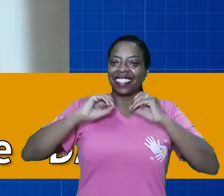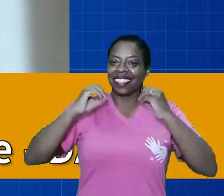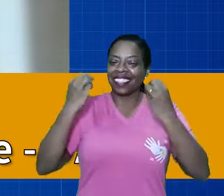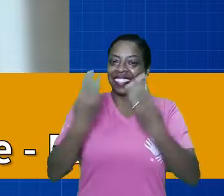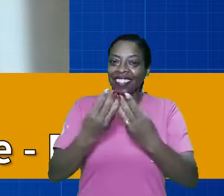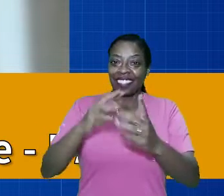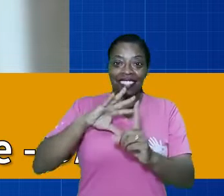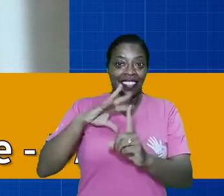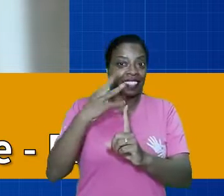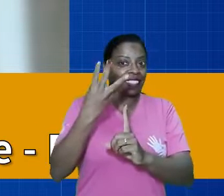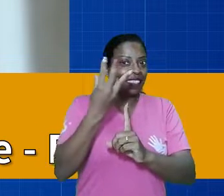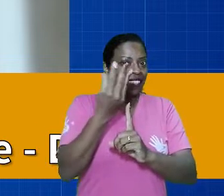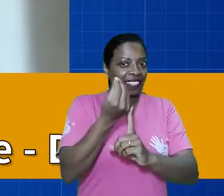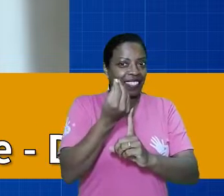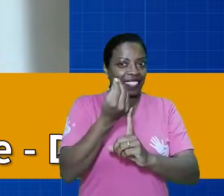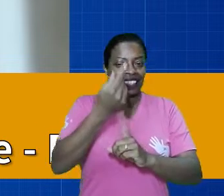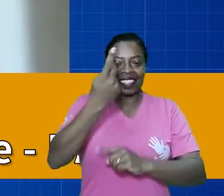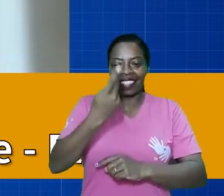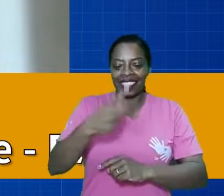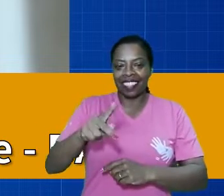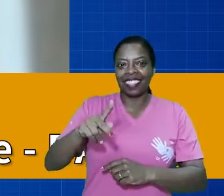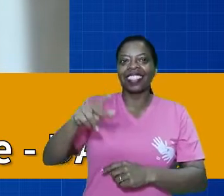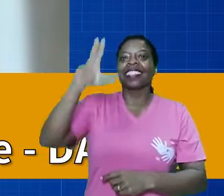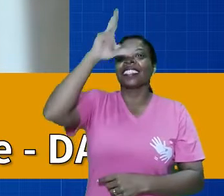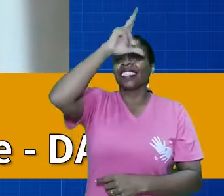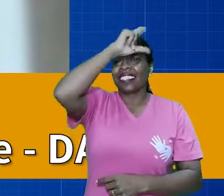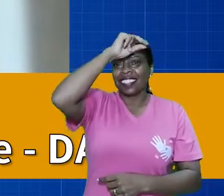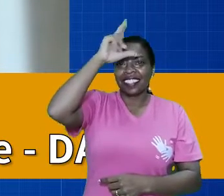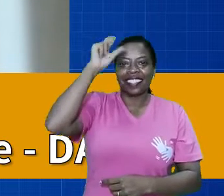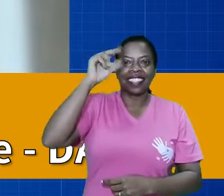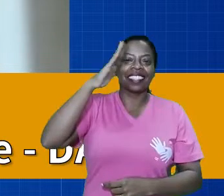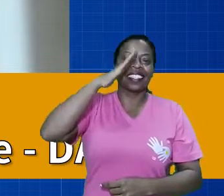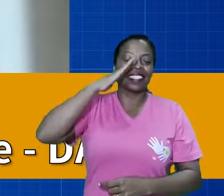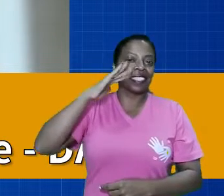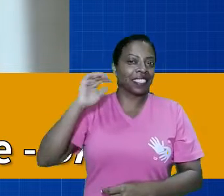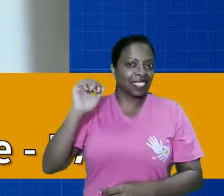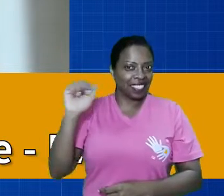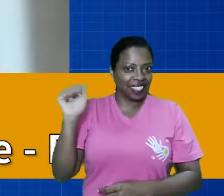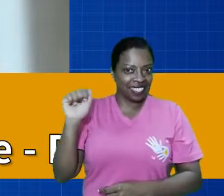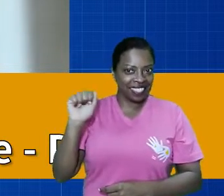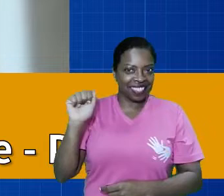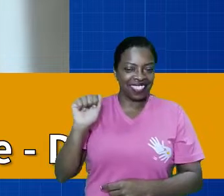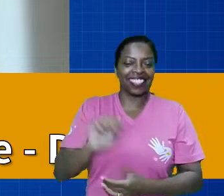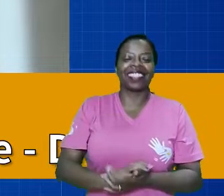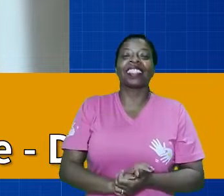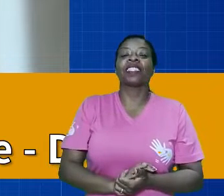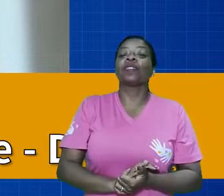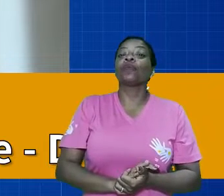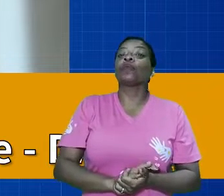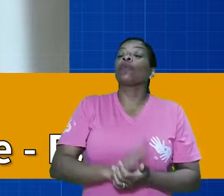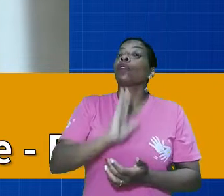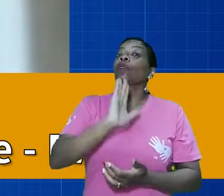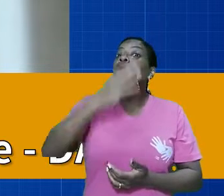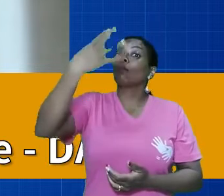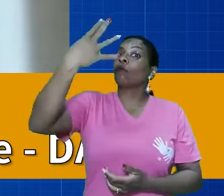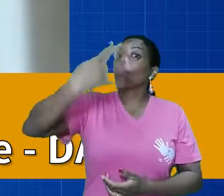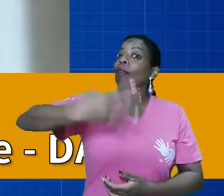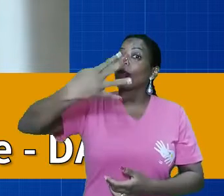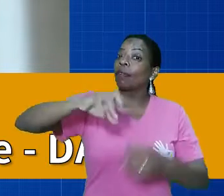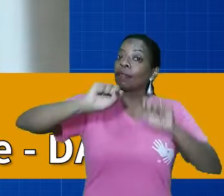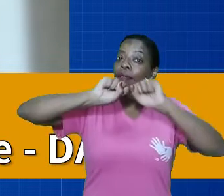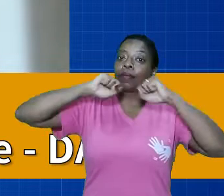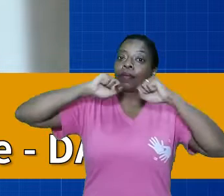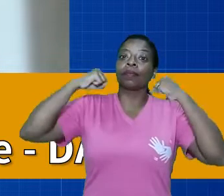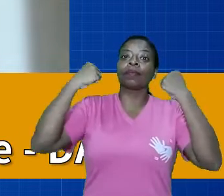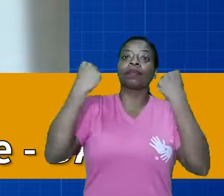da Oficina de Arte do município de Araucária. Só retomando algumas questões ali, estamos no